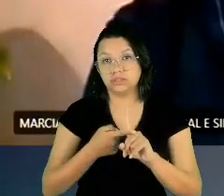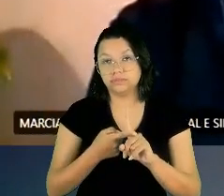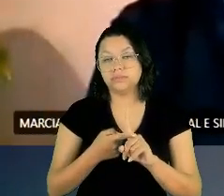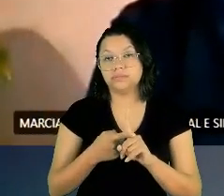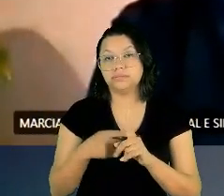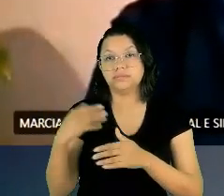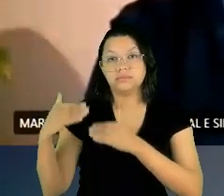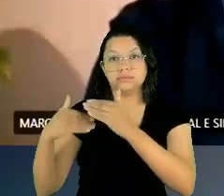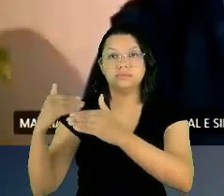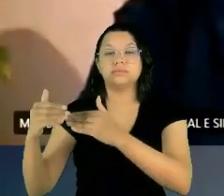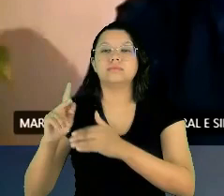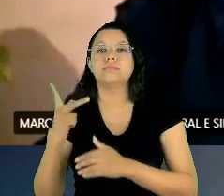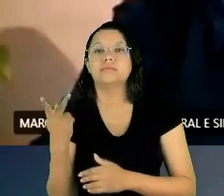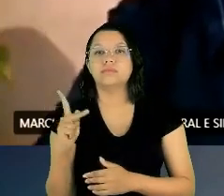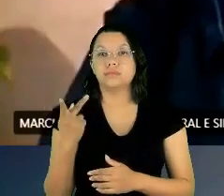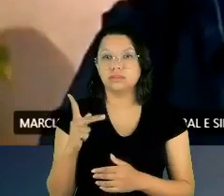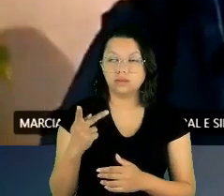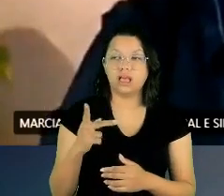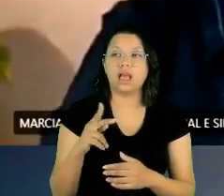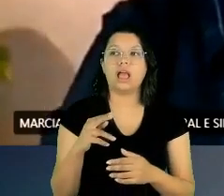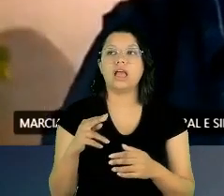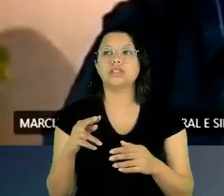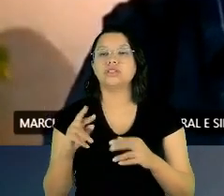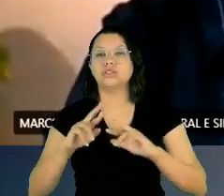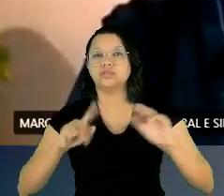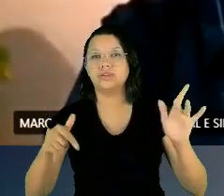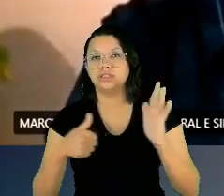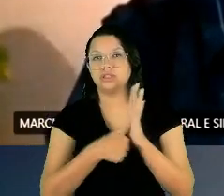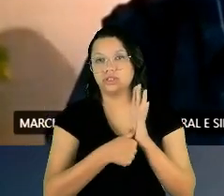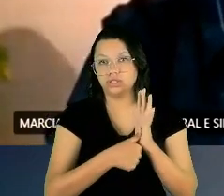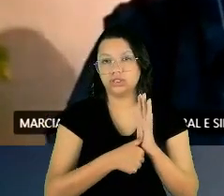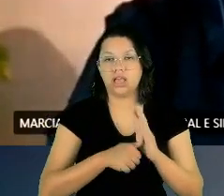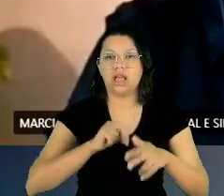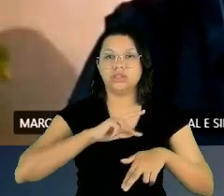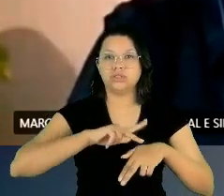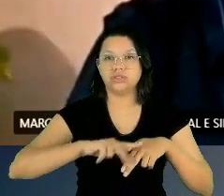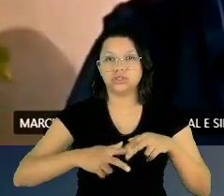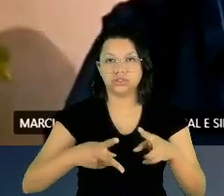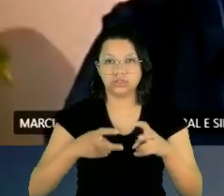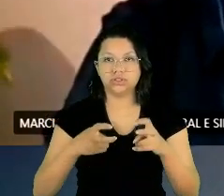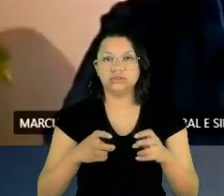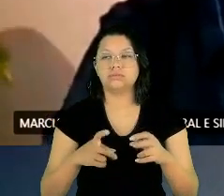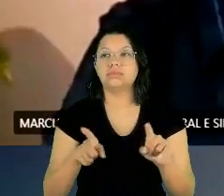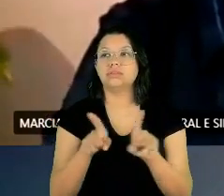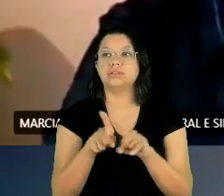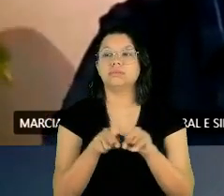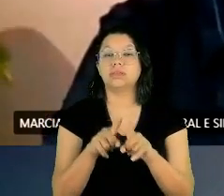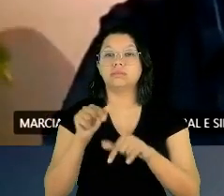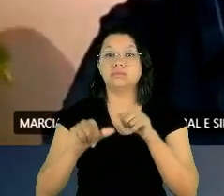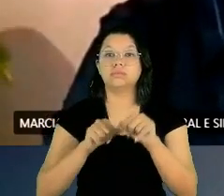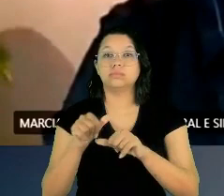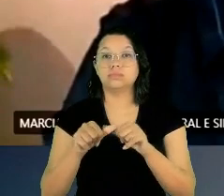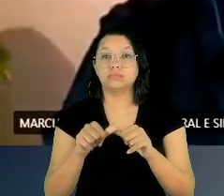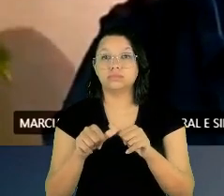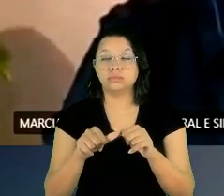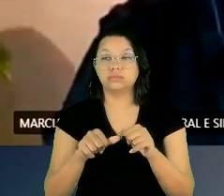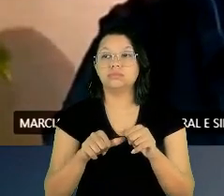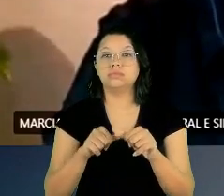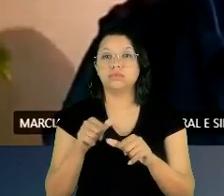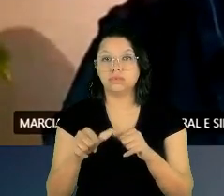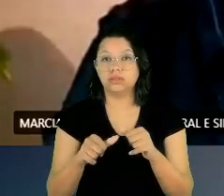hormonal na gestação e a homossexualidade, diferenças aí de identidade de gênero, e estudos